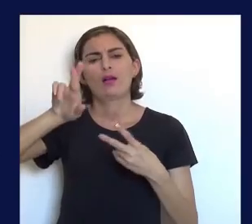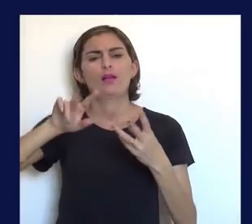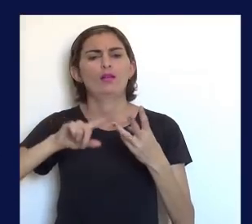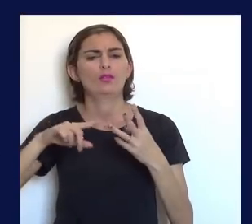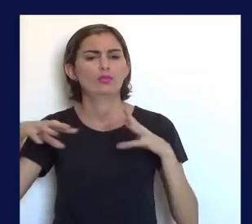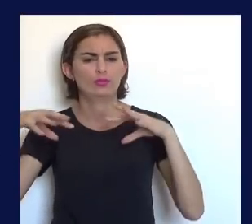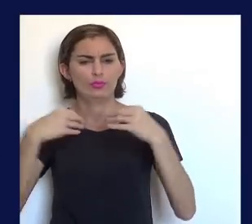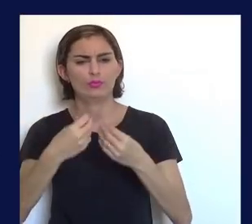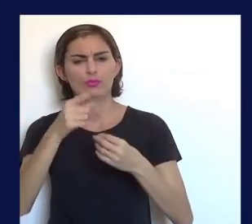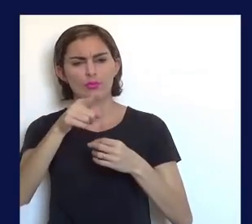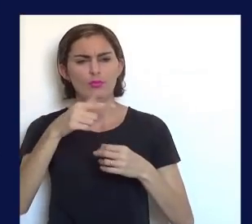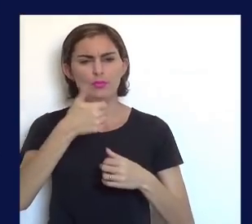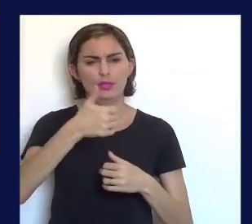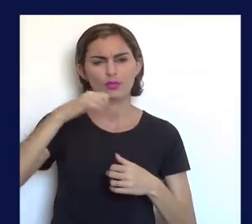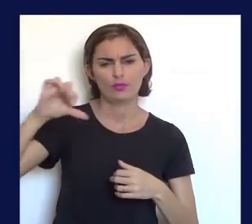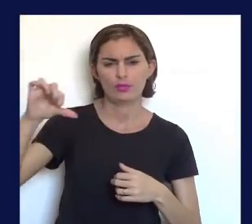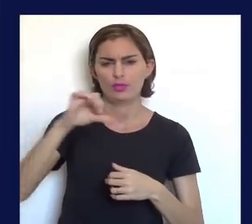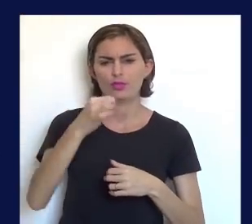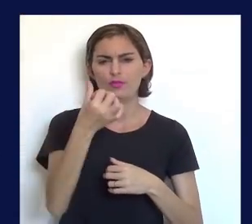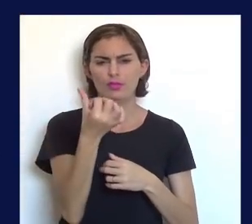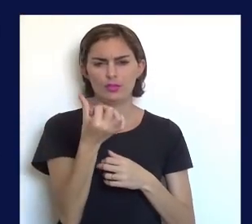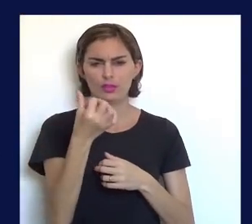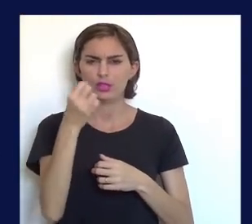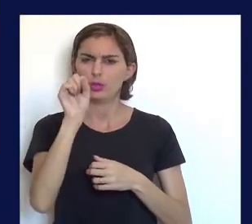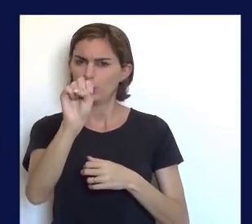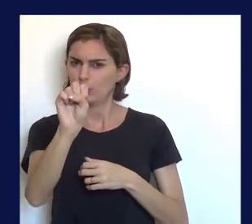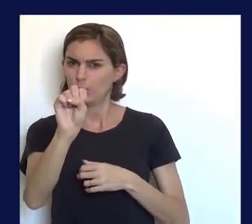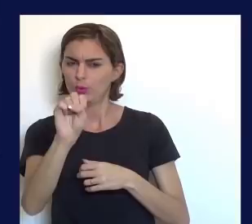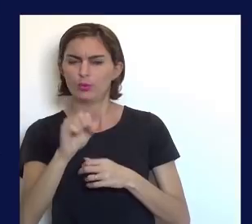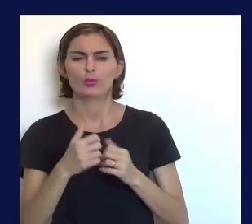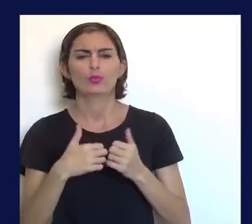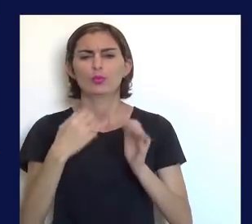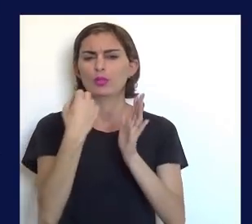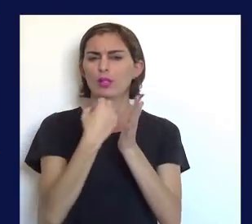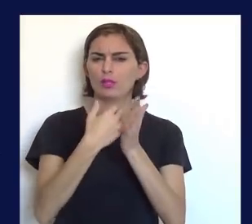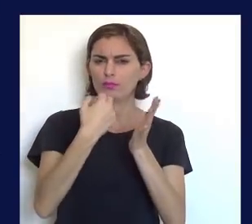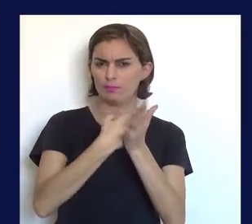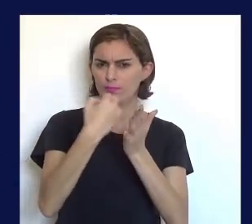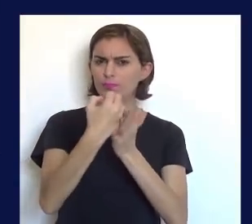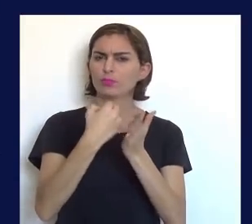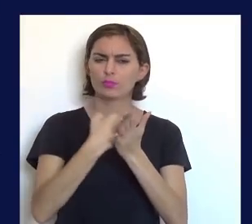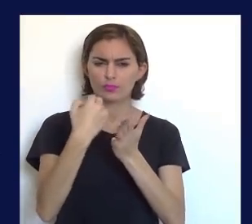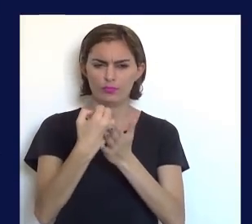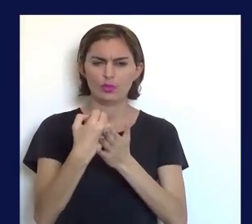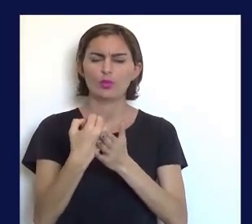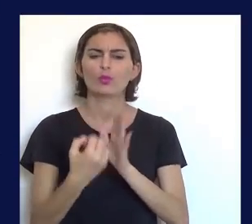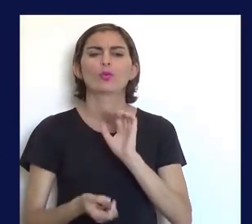o CONAMA, em 1998, criou uma resolução chamada